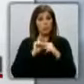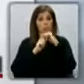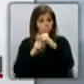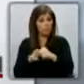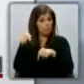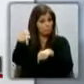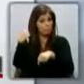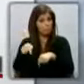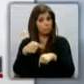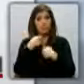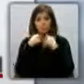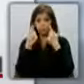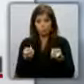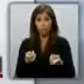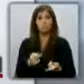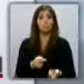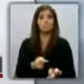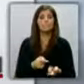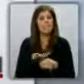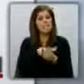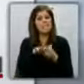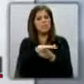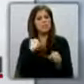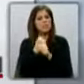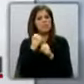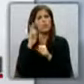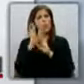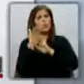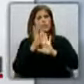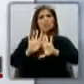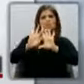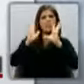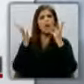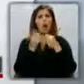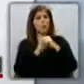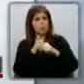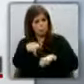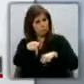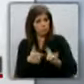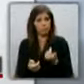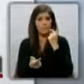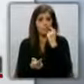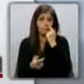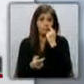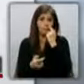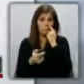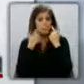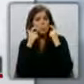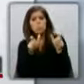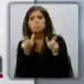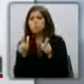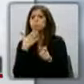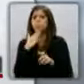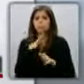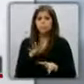Xavier informava. A situação no Serviço de Urgência Geral do Hospital de São Francisco Xavier tem estado controlada,